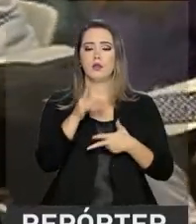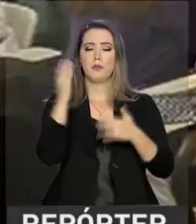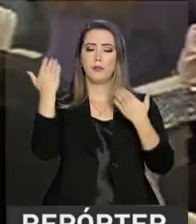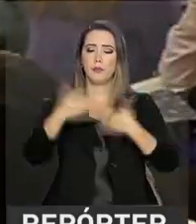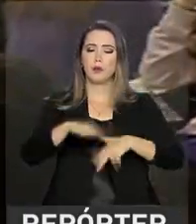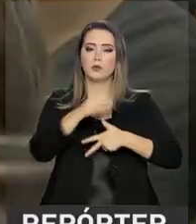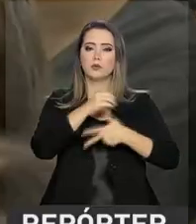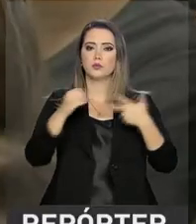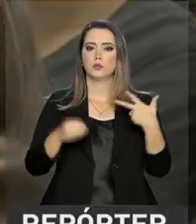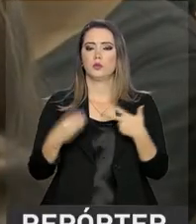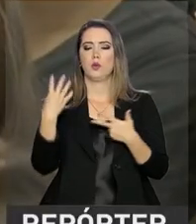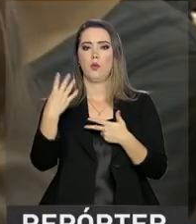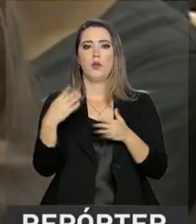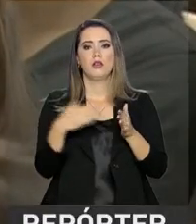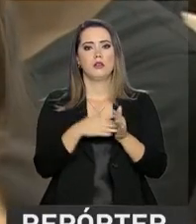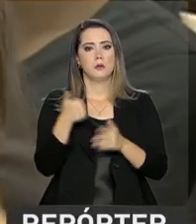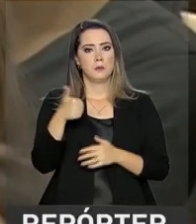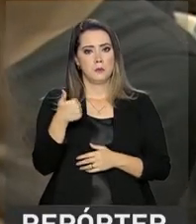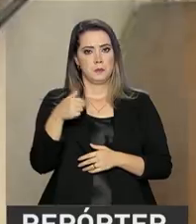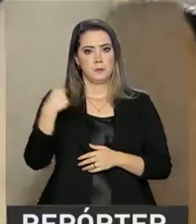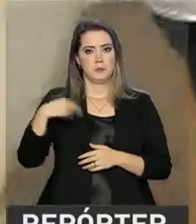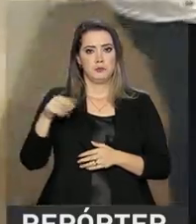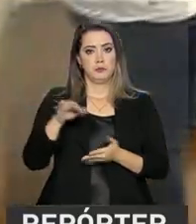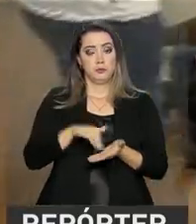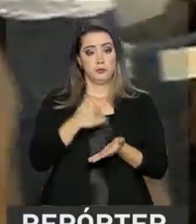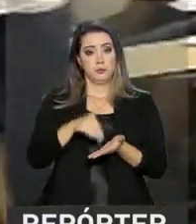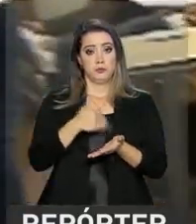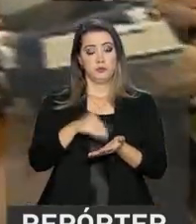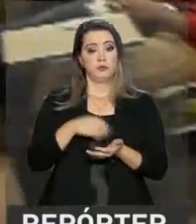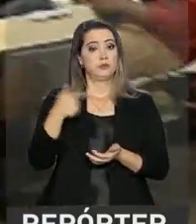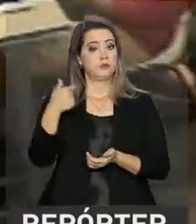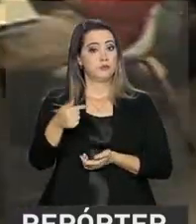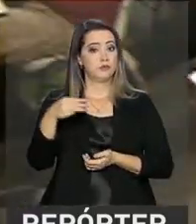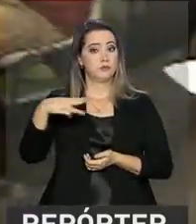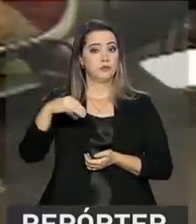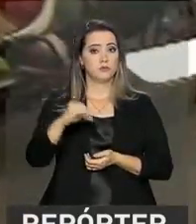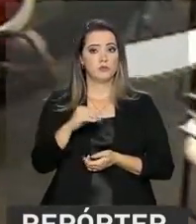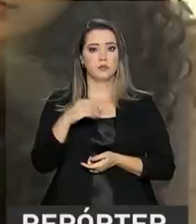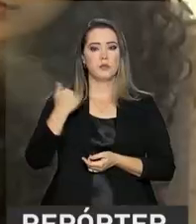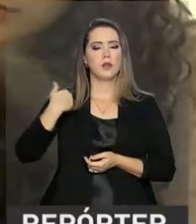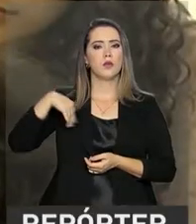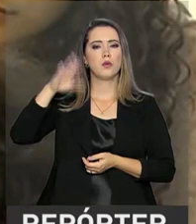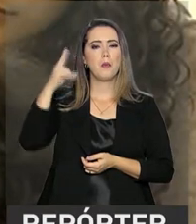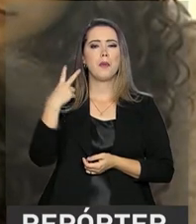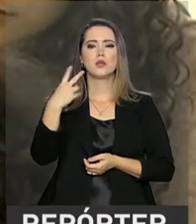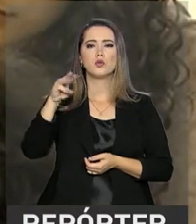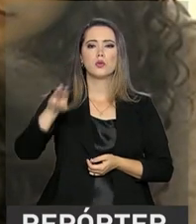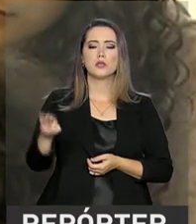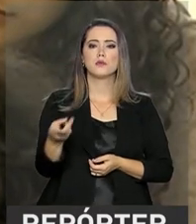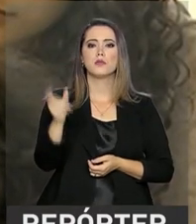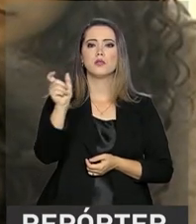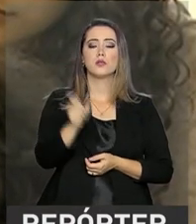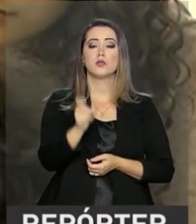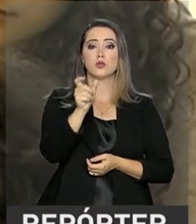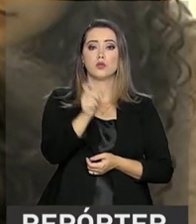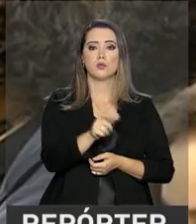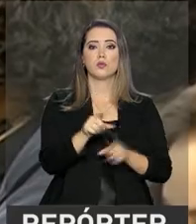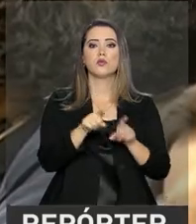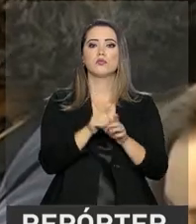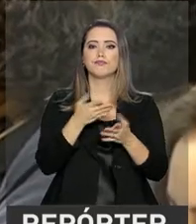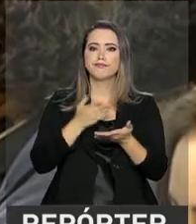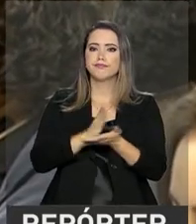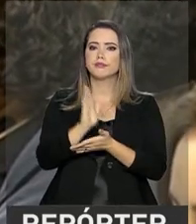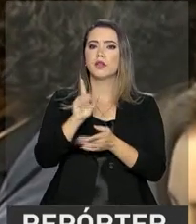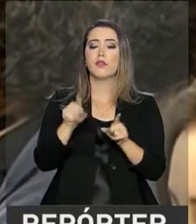dias 4 e 11 de novembro as inscrições começam no dia 7 de maio mais de dois milhões e meio de requerimentos foram